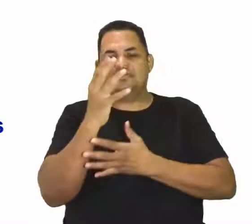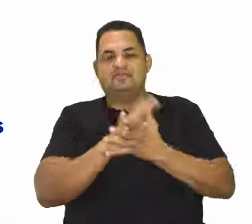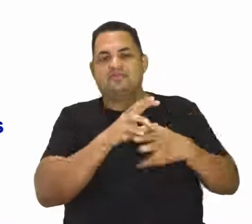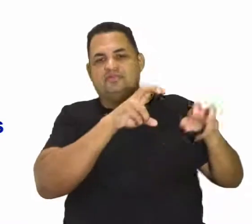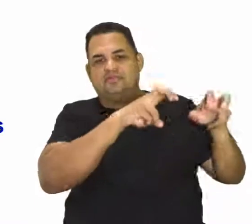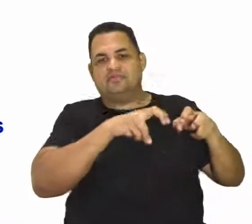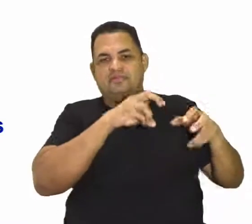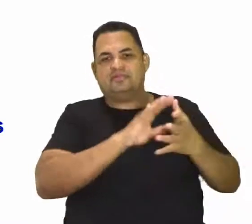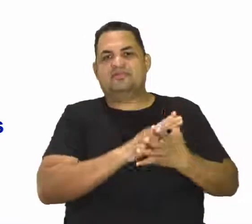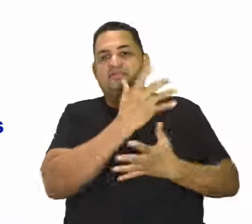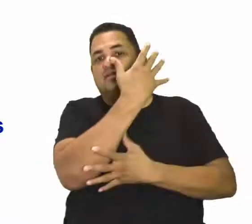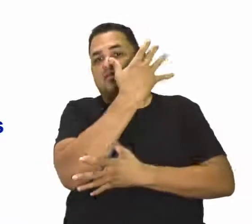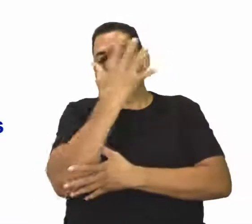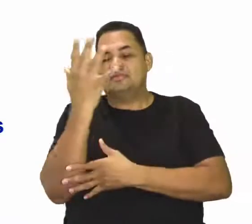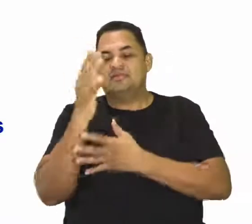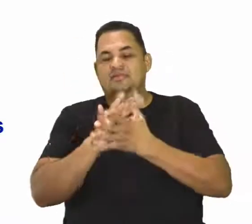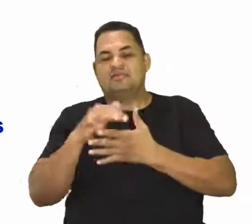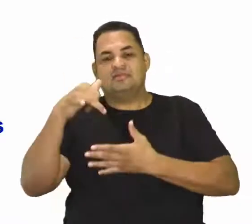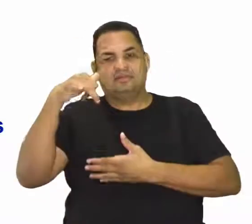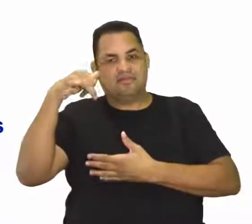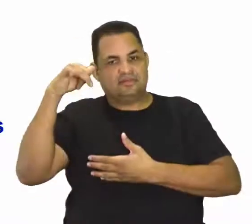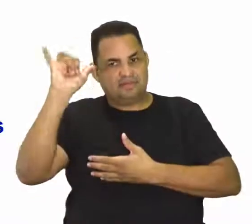Silvia-agrícola, silvipastoril